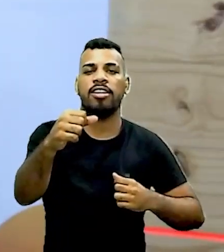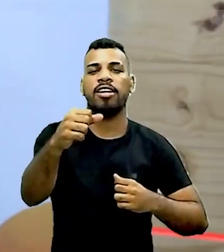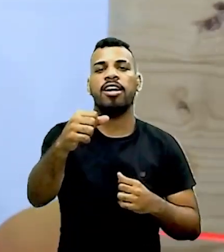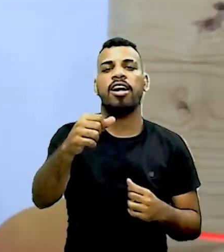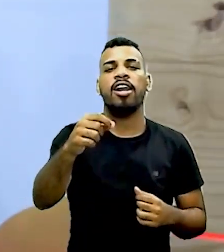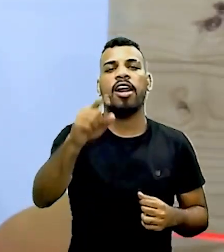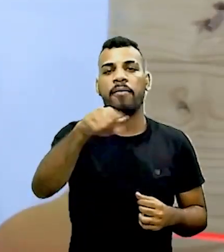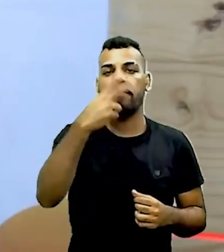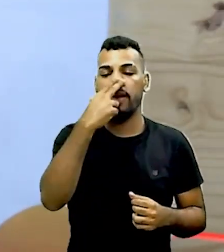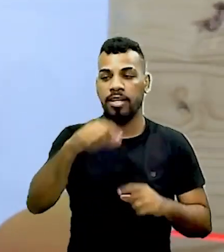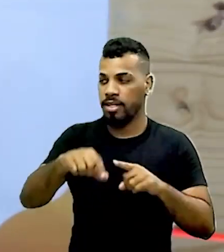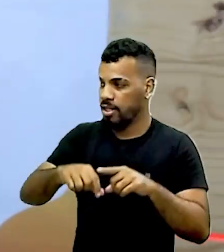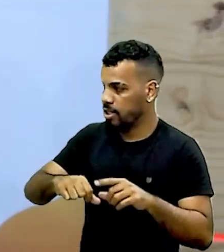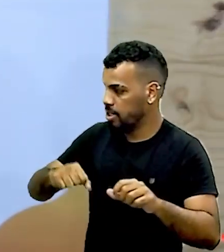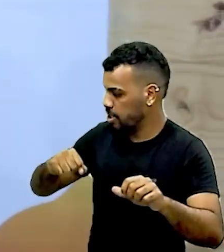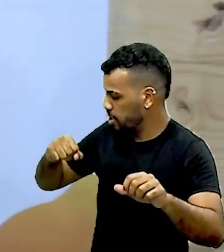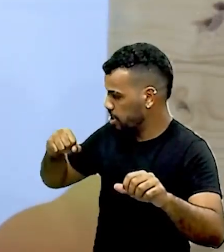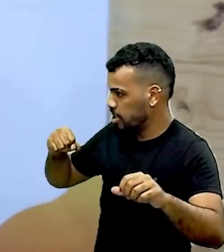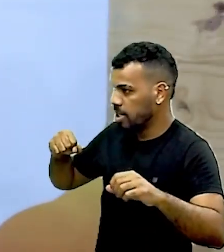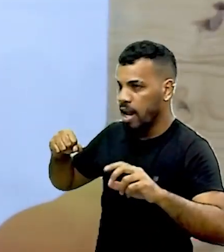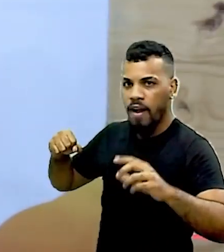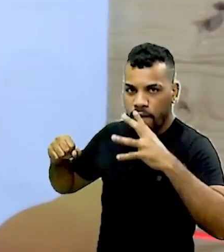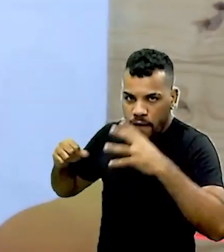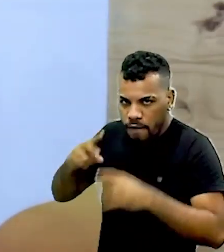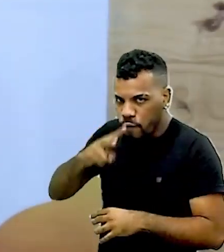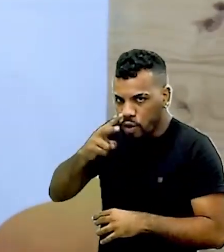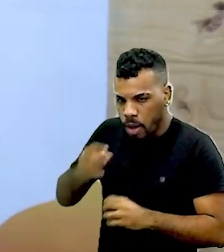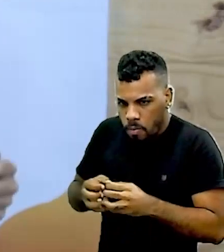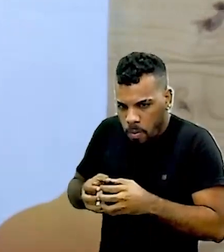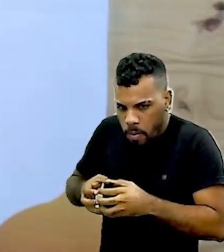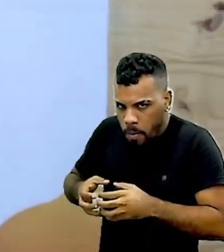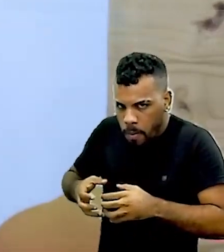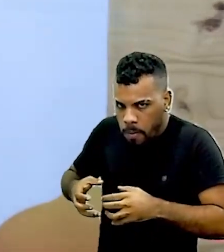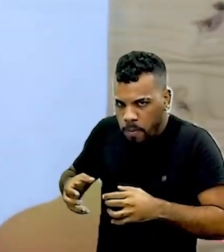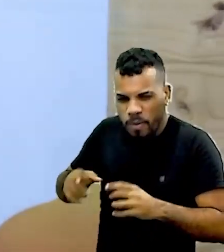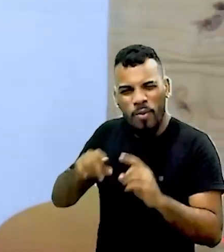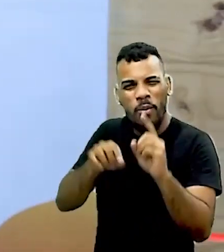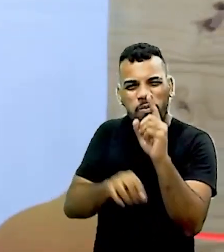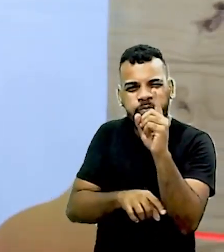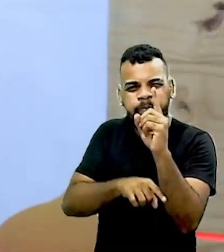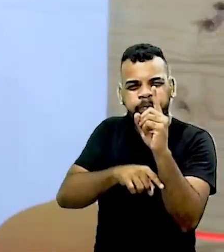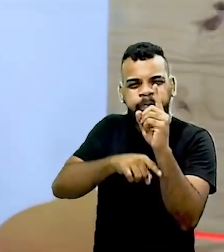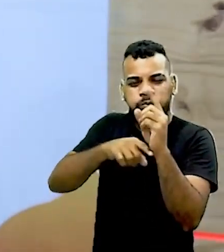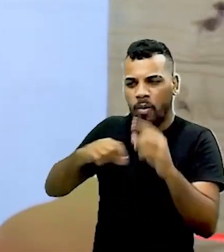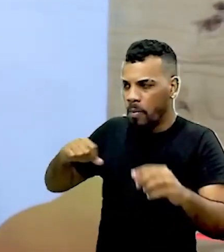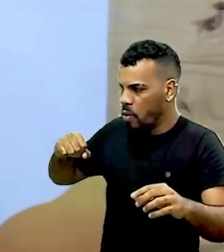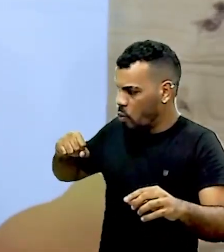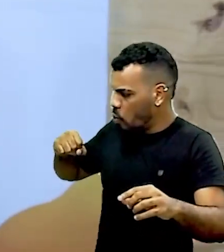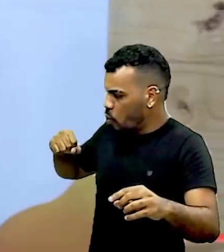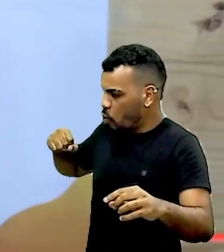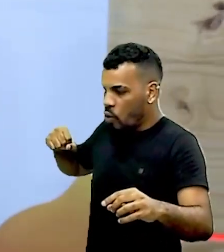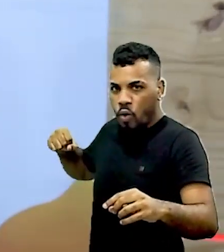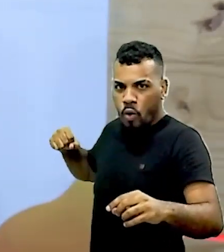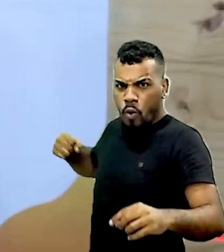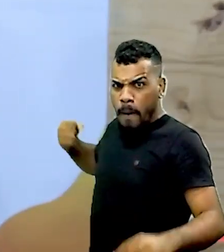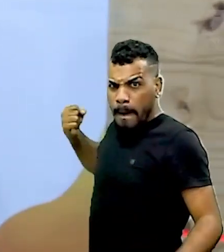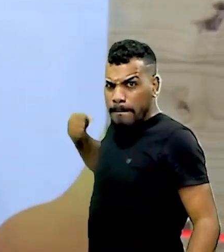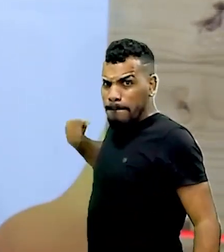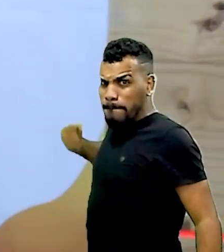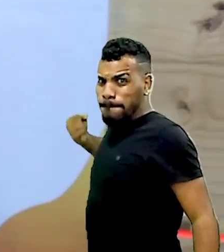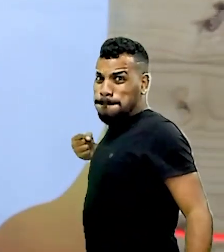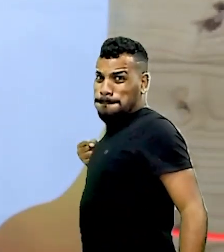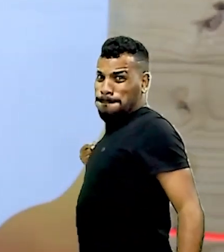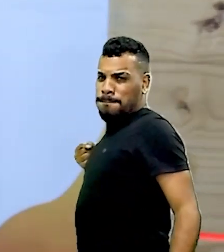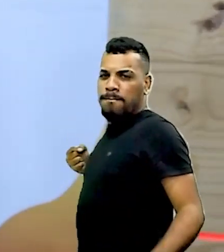de ele tá carregando uma força e vai desferir um golpe. É uma ideia de intensidade.